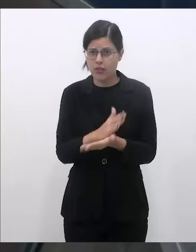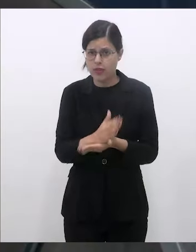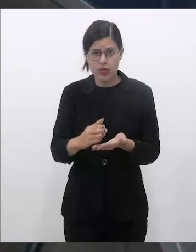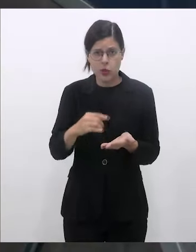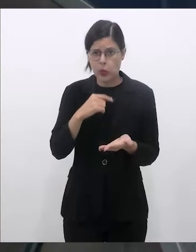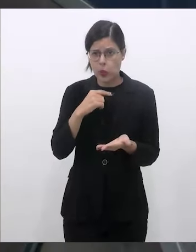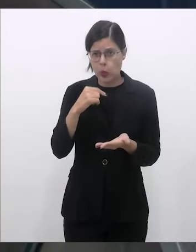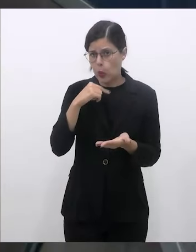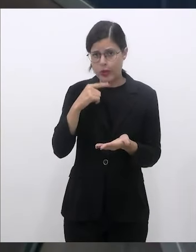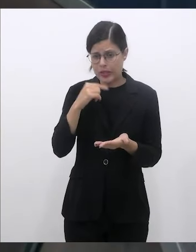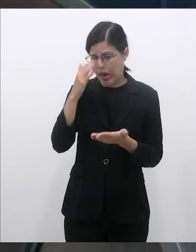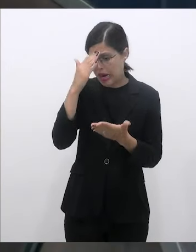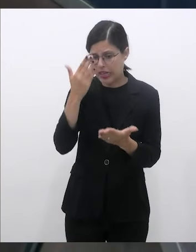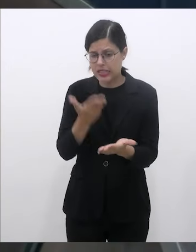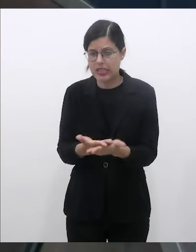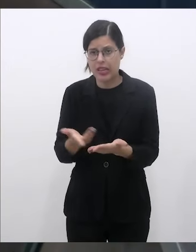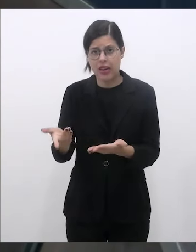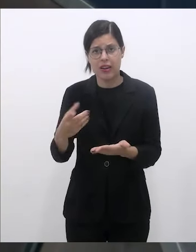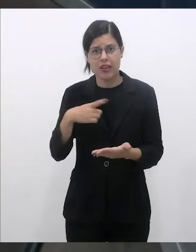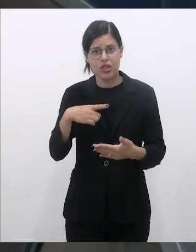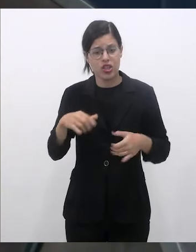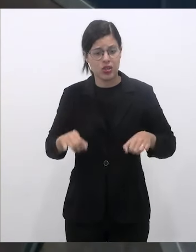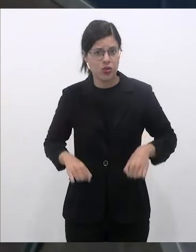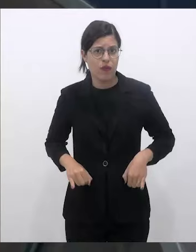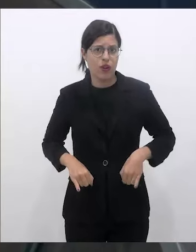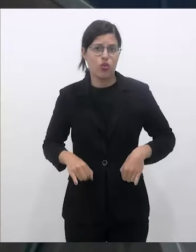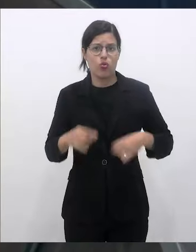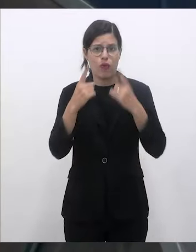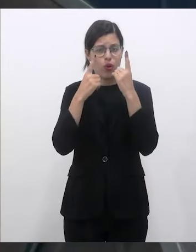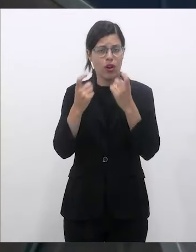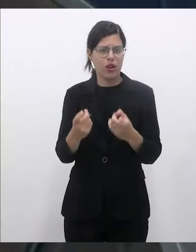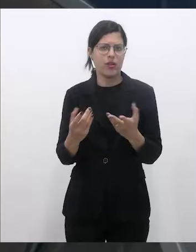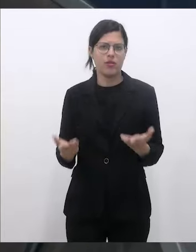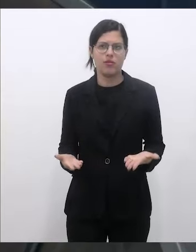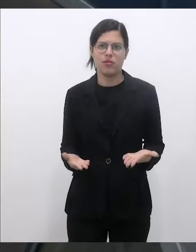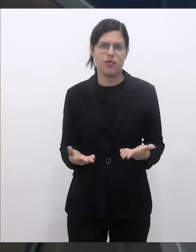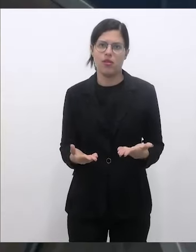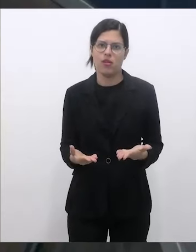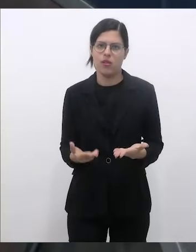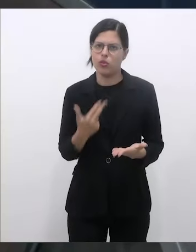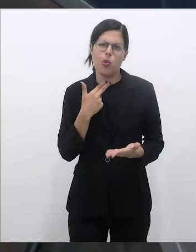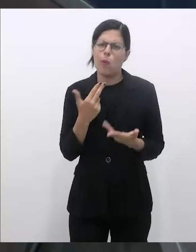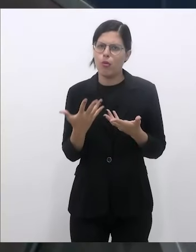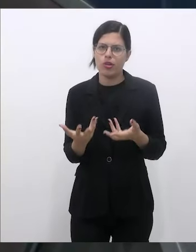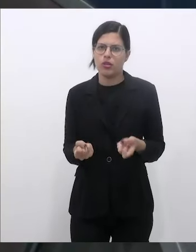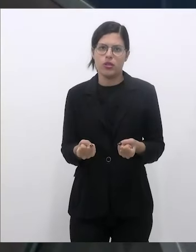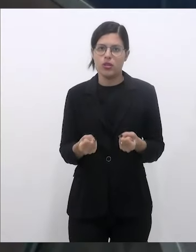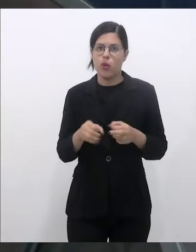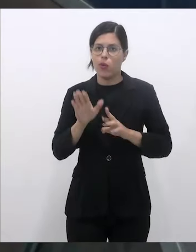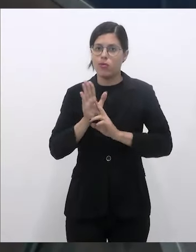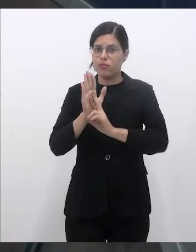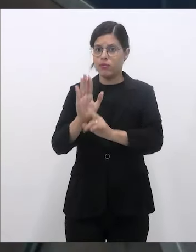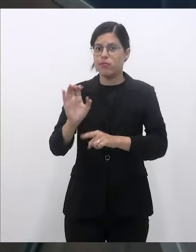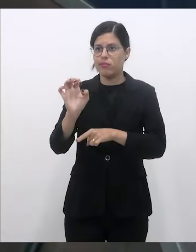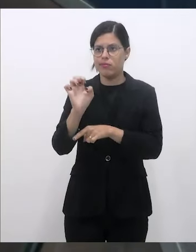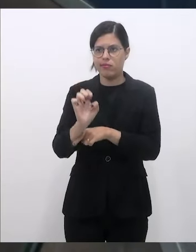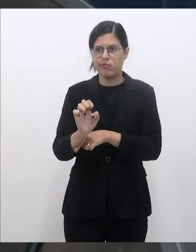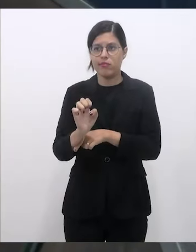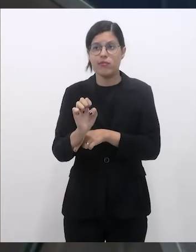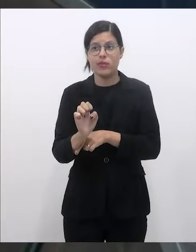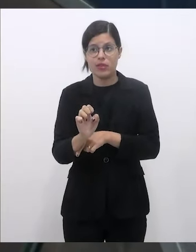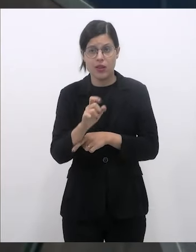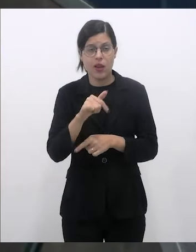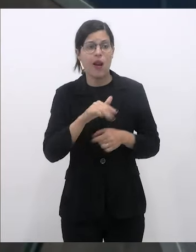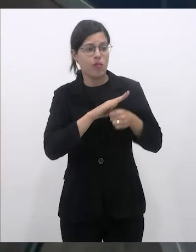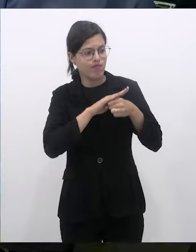não acreditava que ela tinha sofrido. E isso é inaceitável de um representante do Estado que